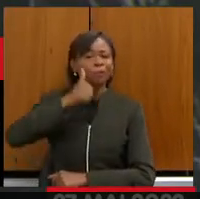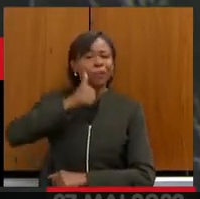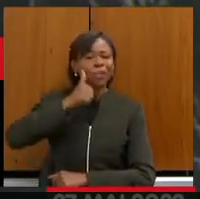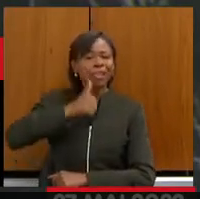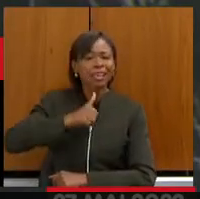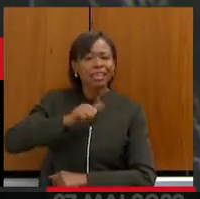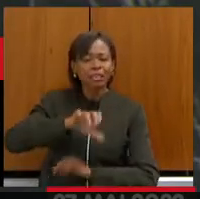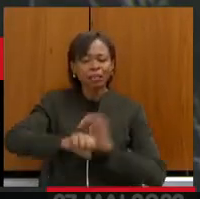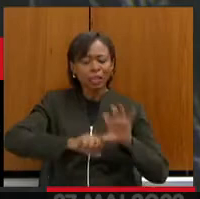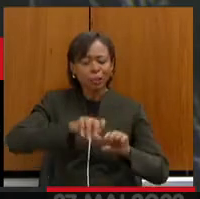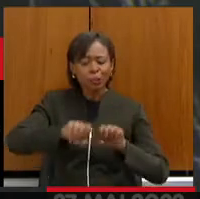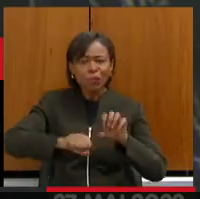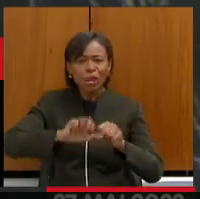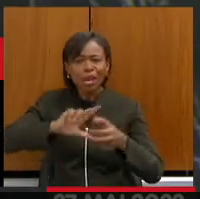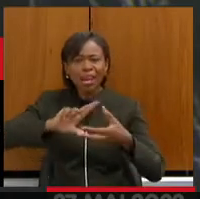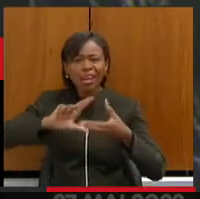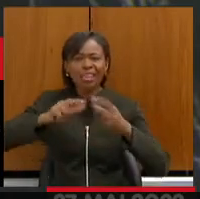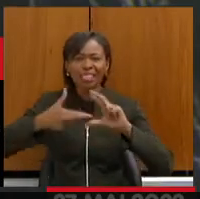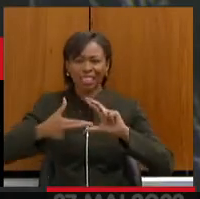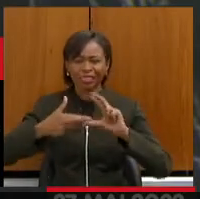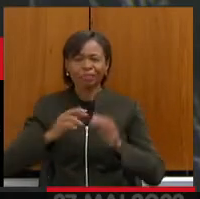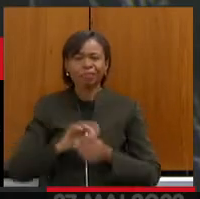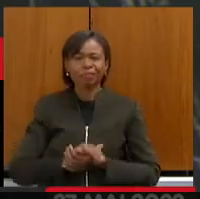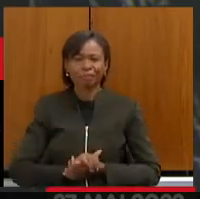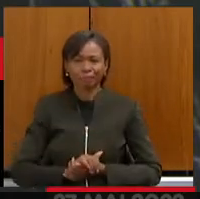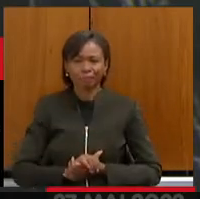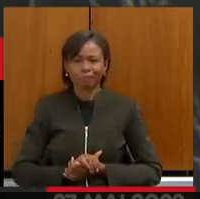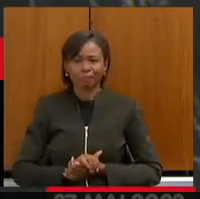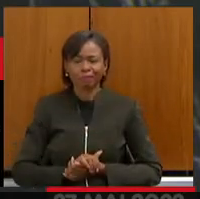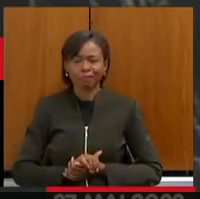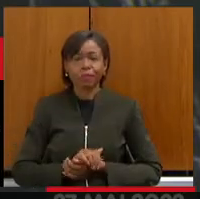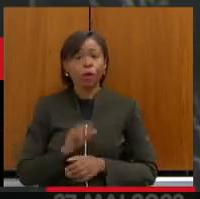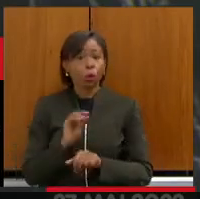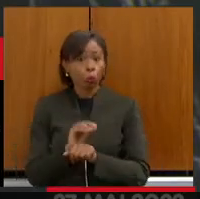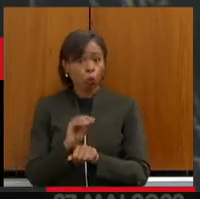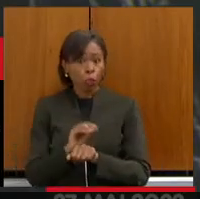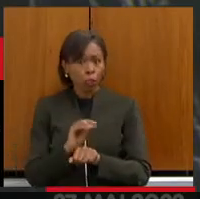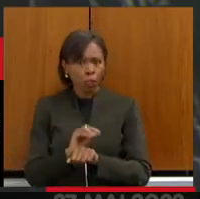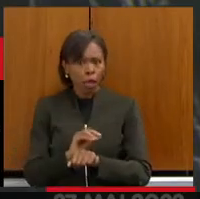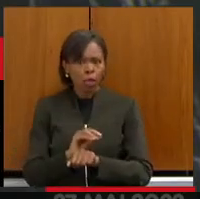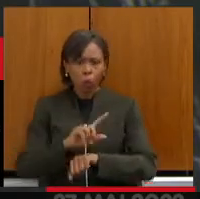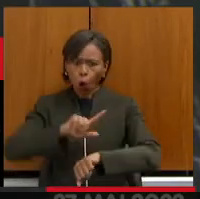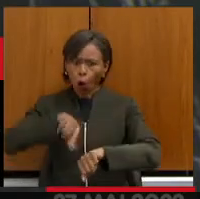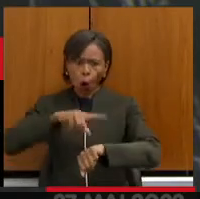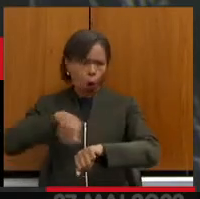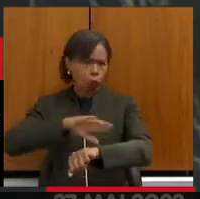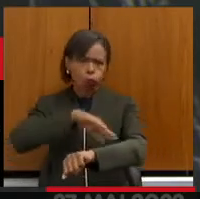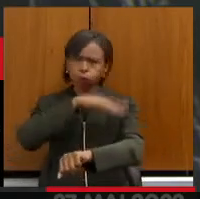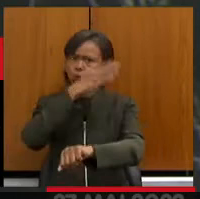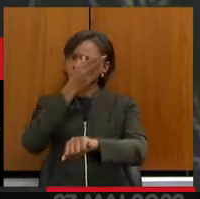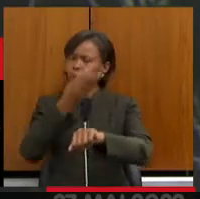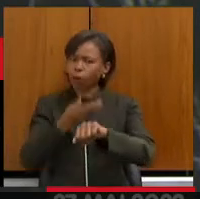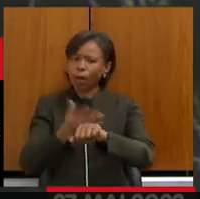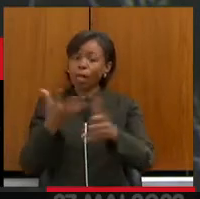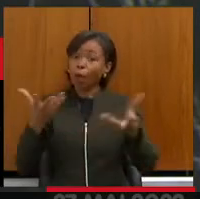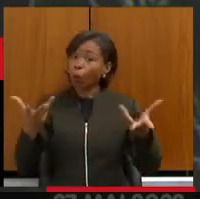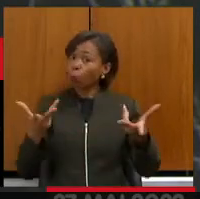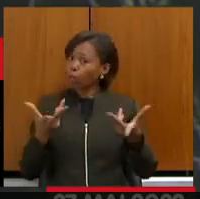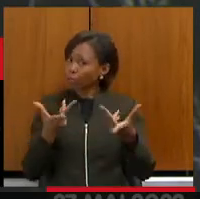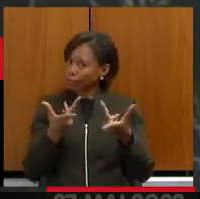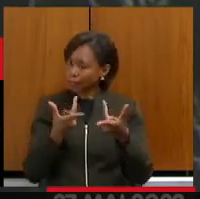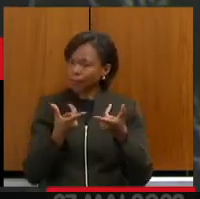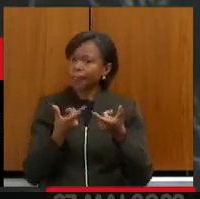recicláveis a oferta do Cuidado integral de qualidade duradouro e